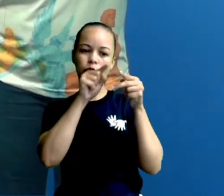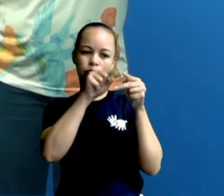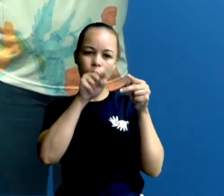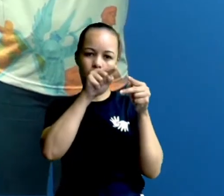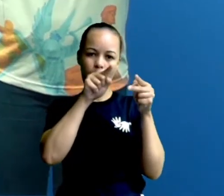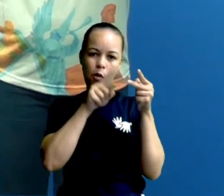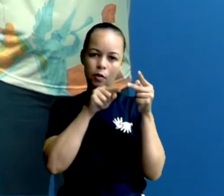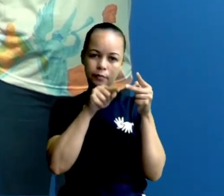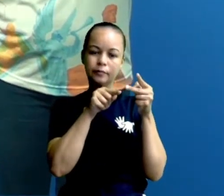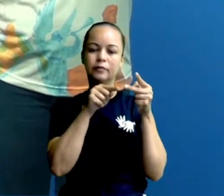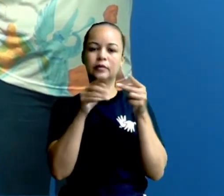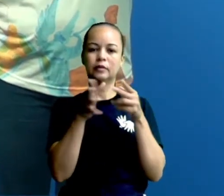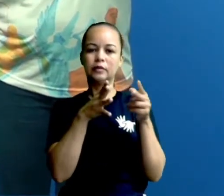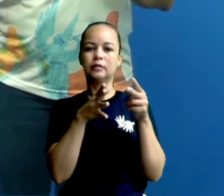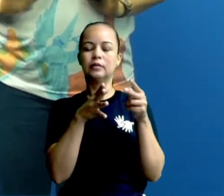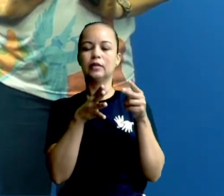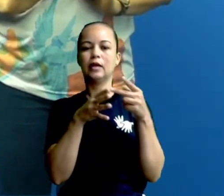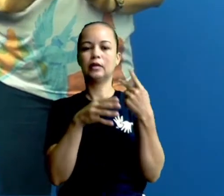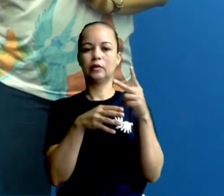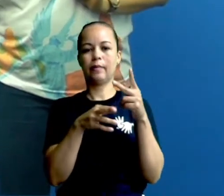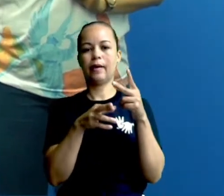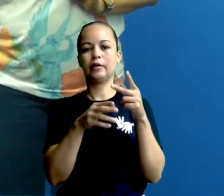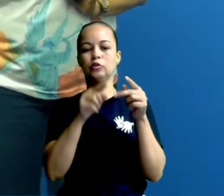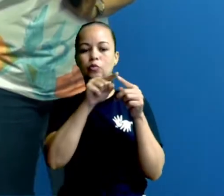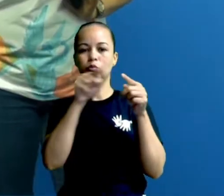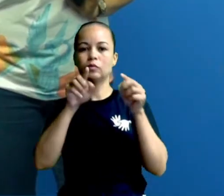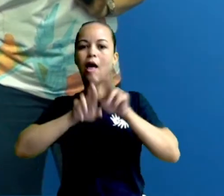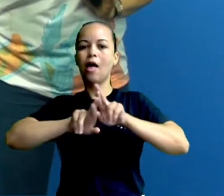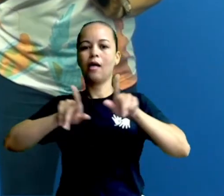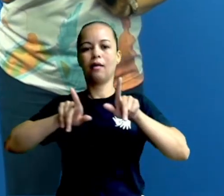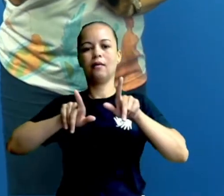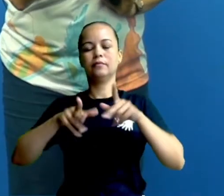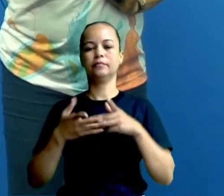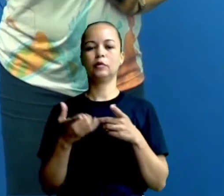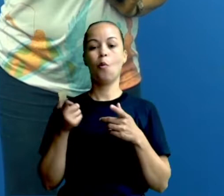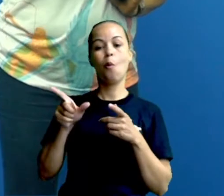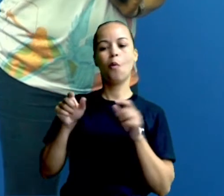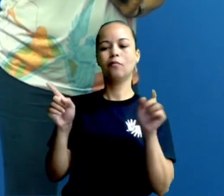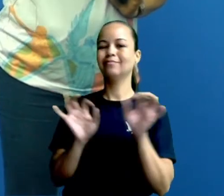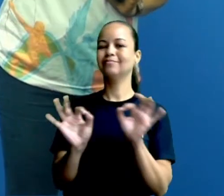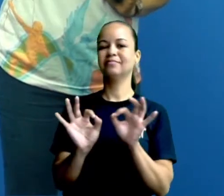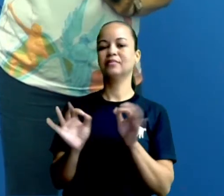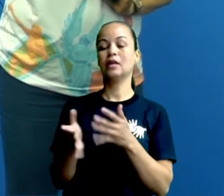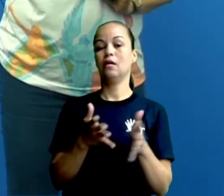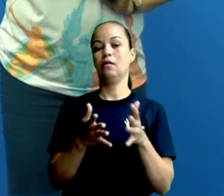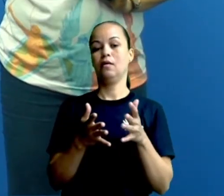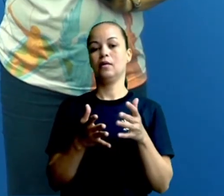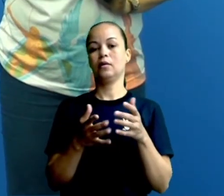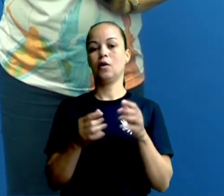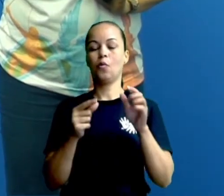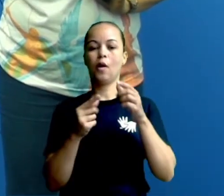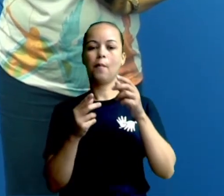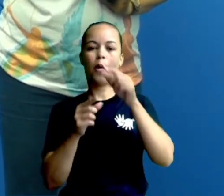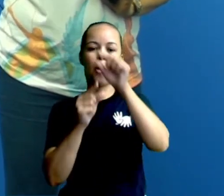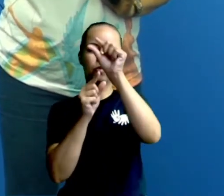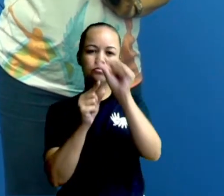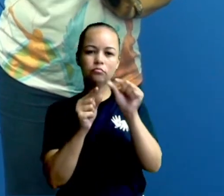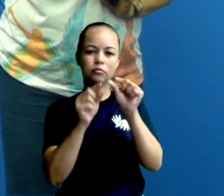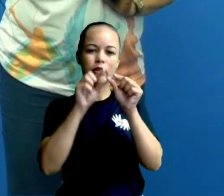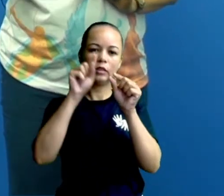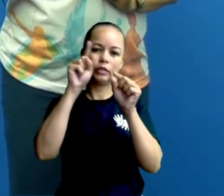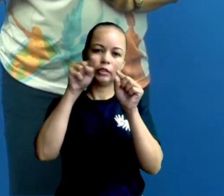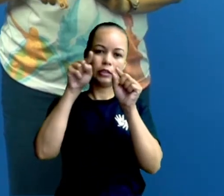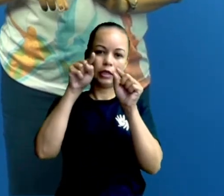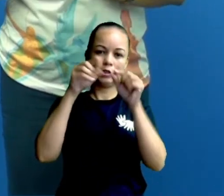do polígono, mas um traço diferente. E lá no outro, não. Em que posição eu colocar esses dois